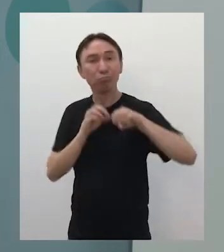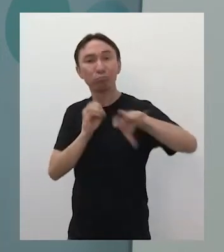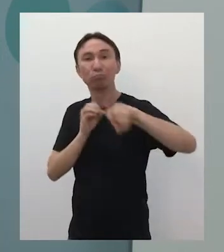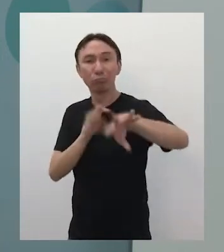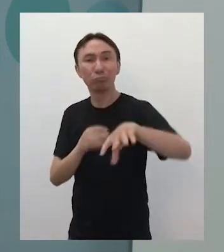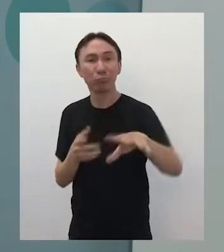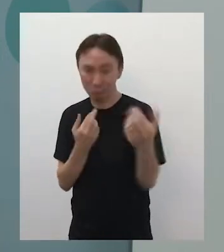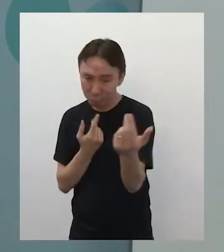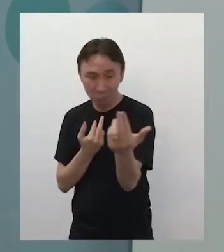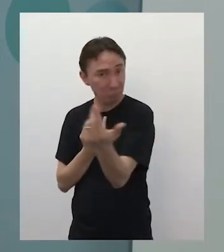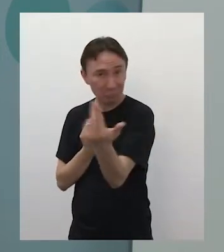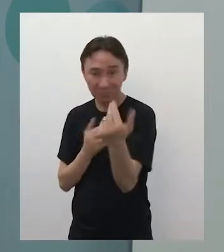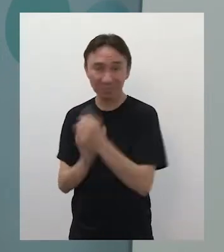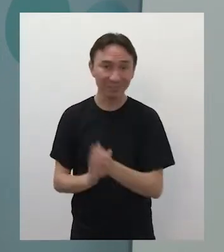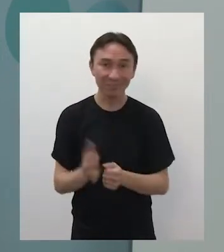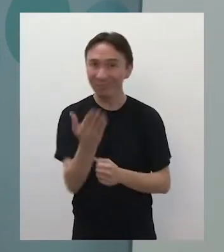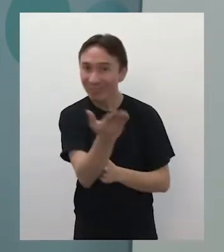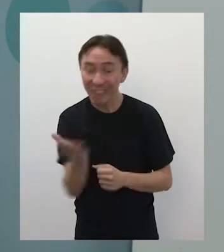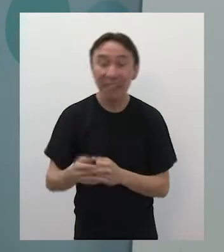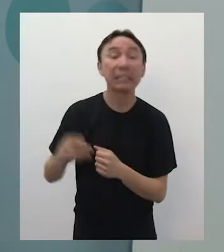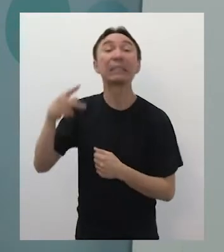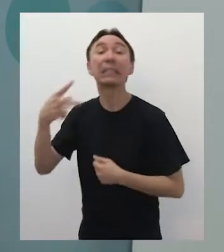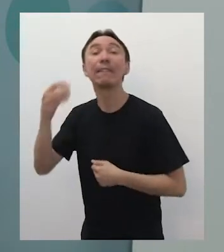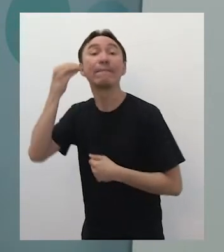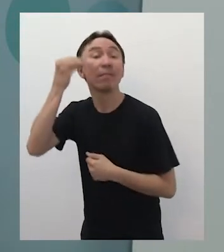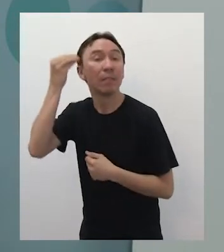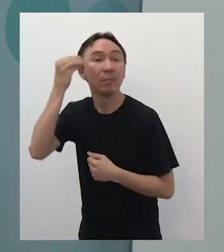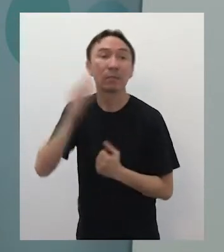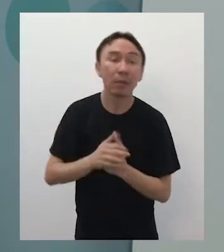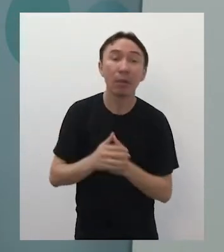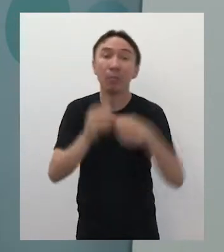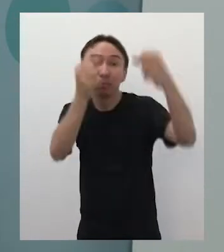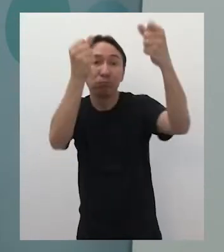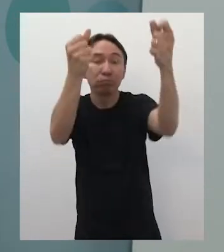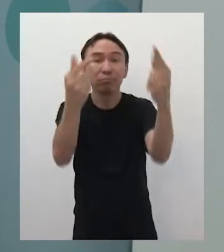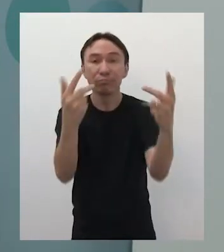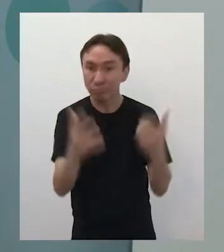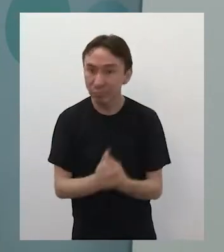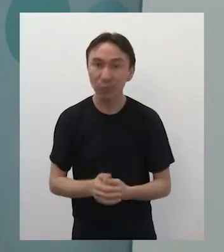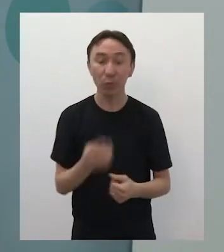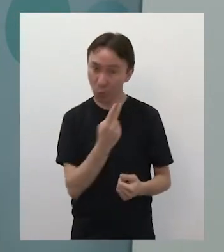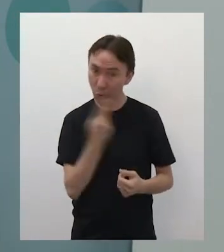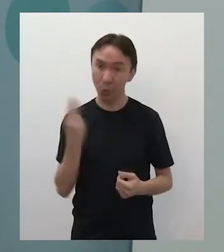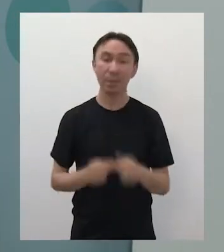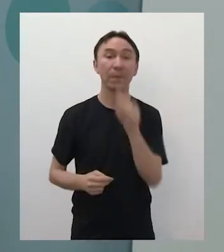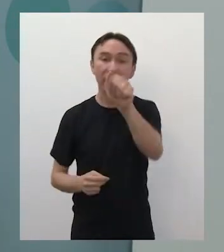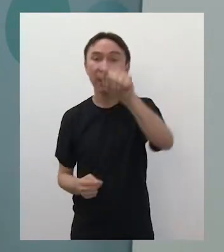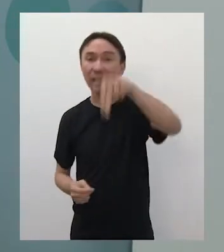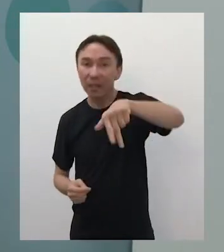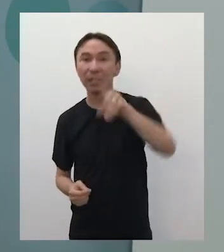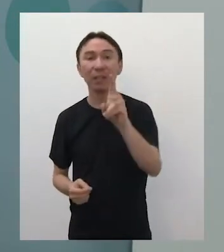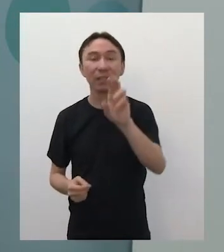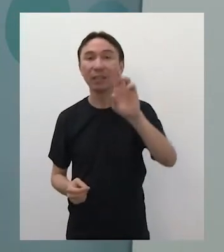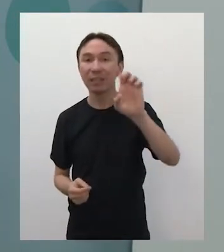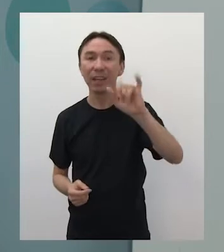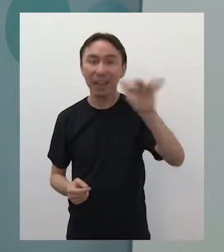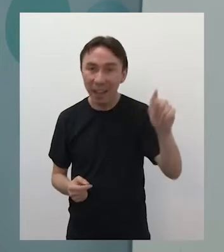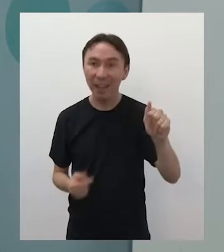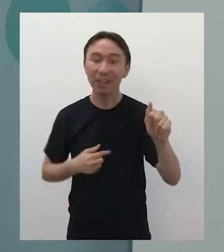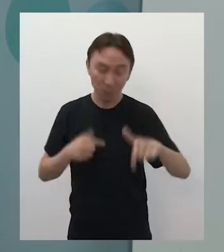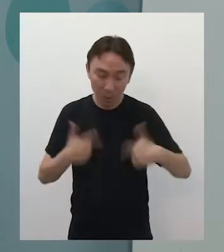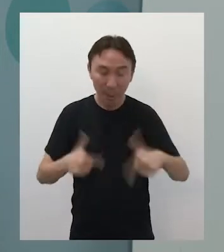de escola Deise e da diretora de escola Terezinha, além da professora Simone. Todos profissionais da educação,